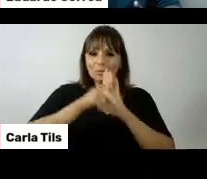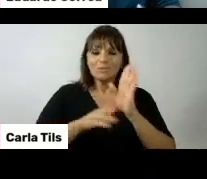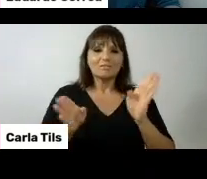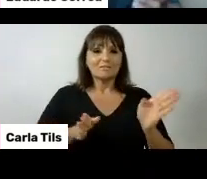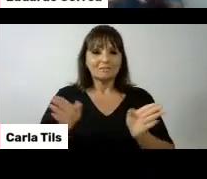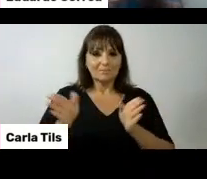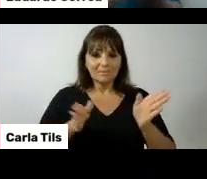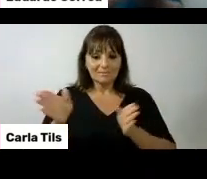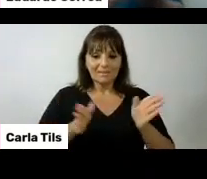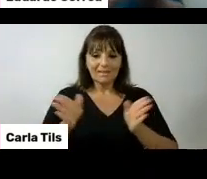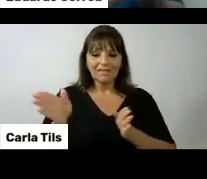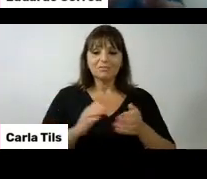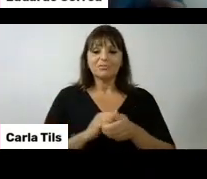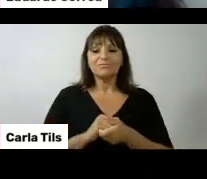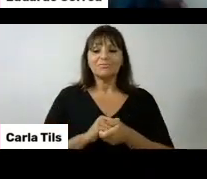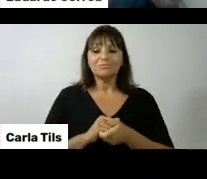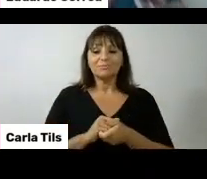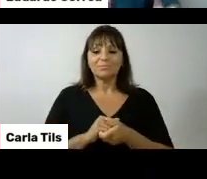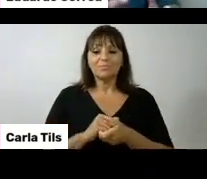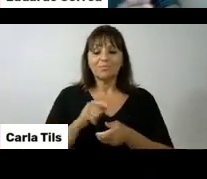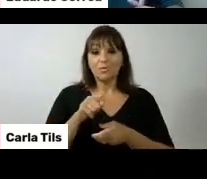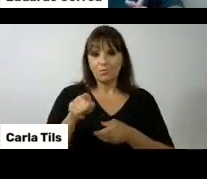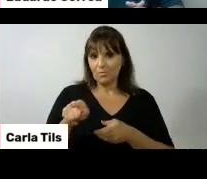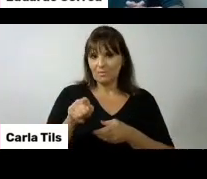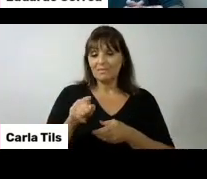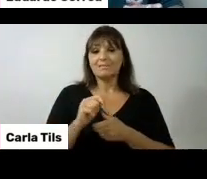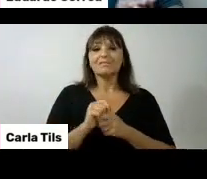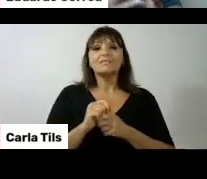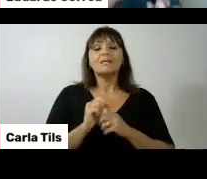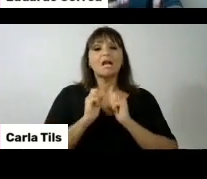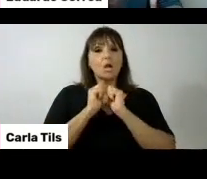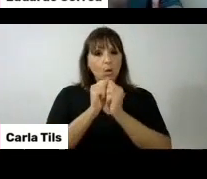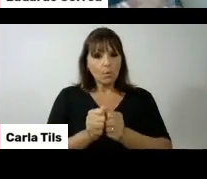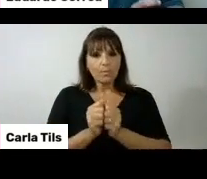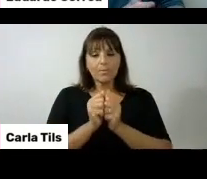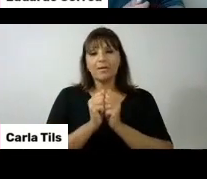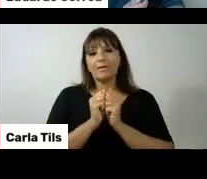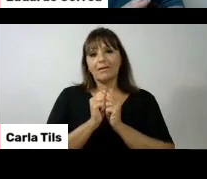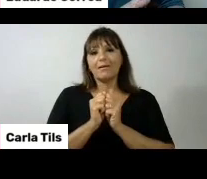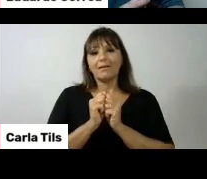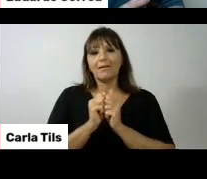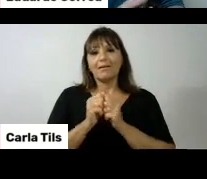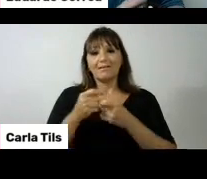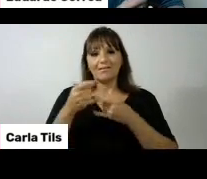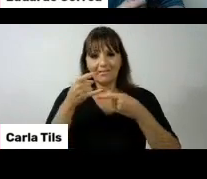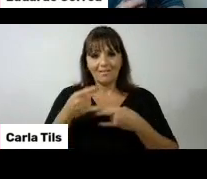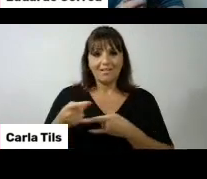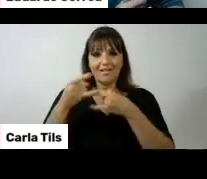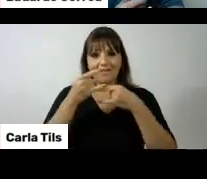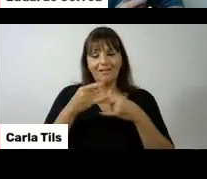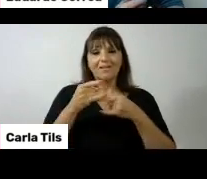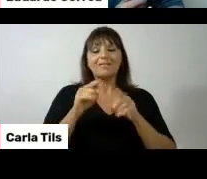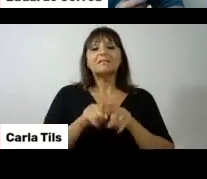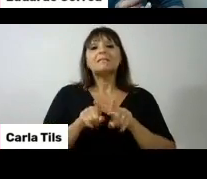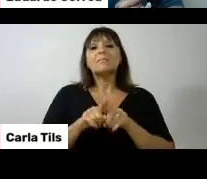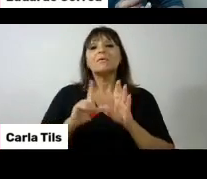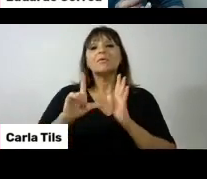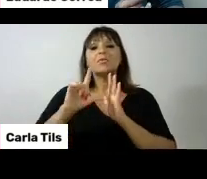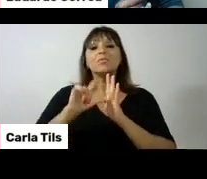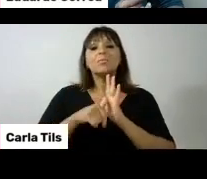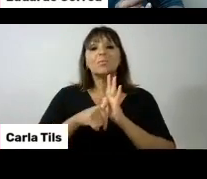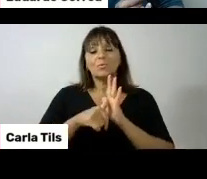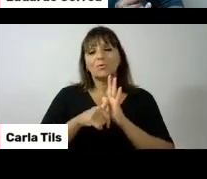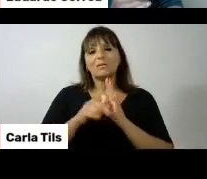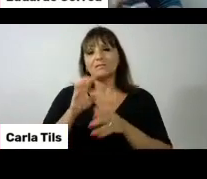Eu falo agora com você que está acompanhando aqui ao vivo, também você que vai acompanhar a gravação futuramente dessa